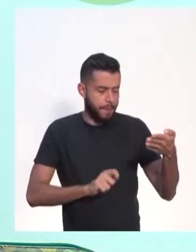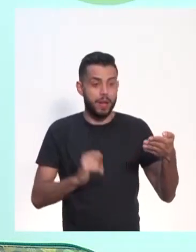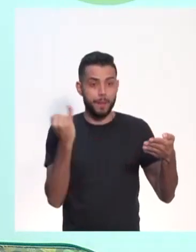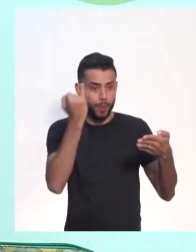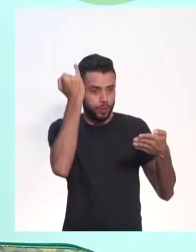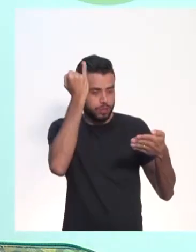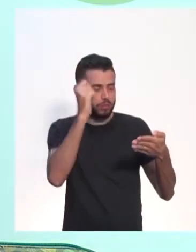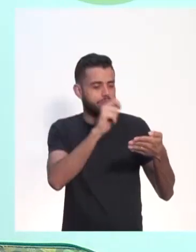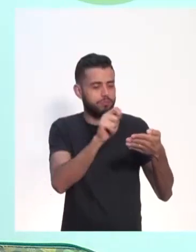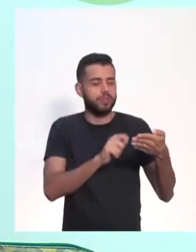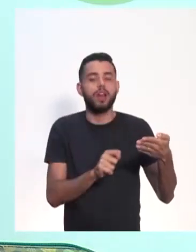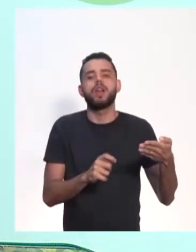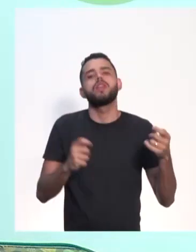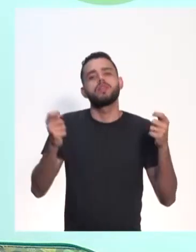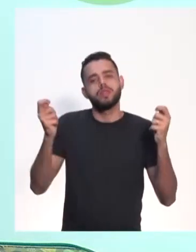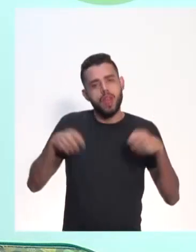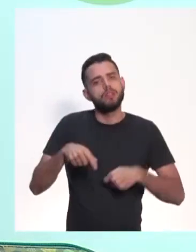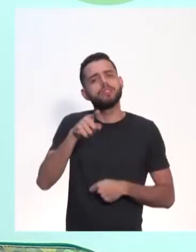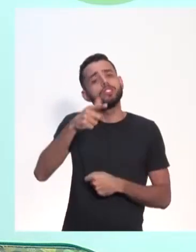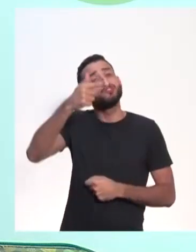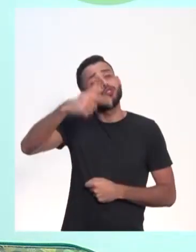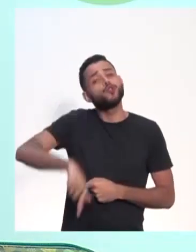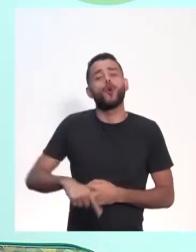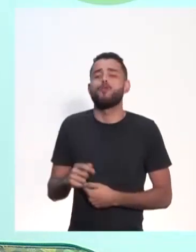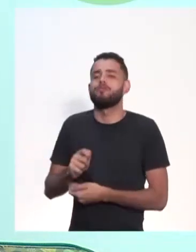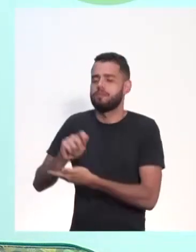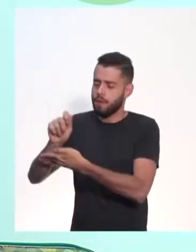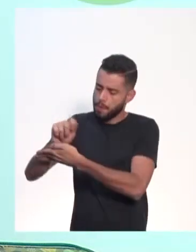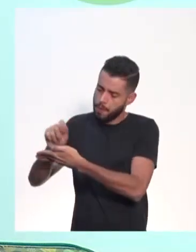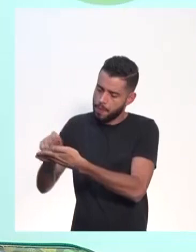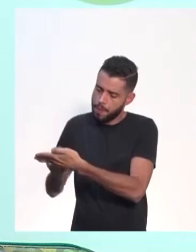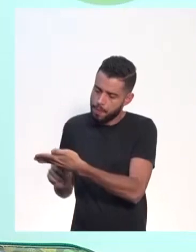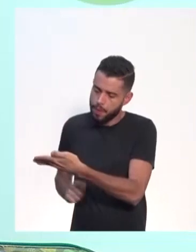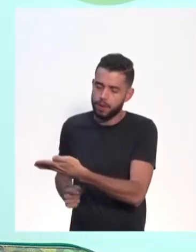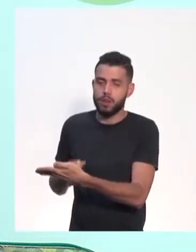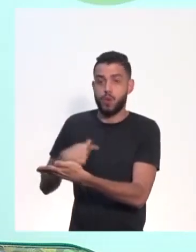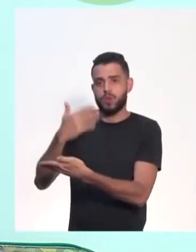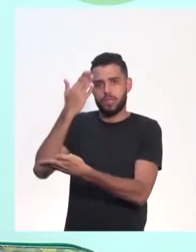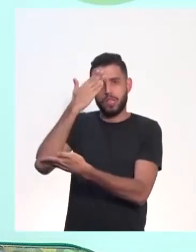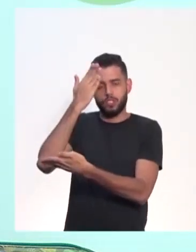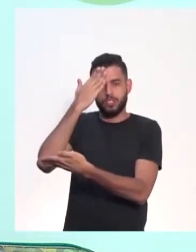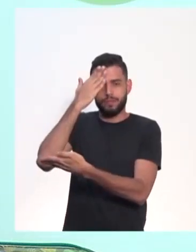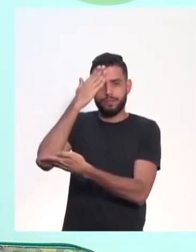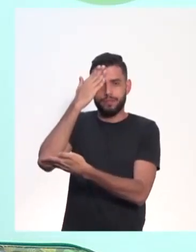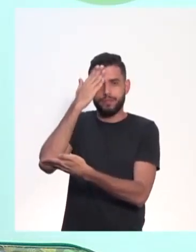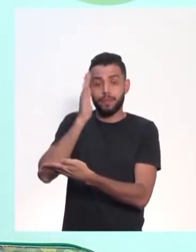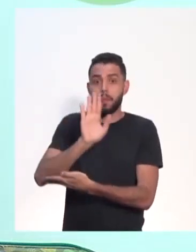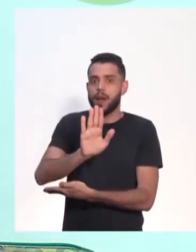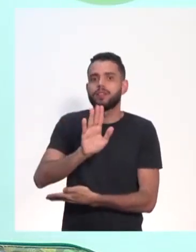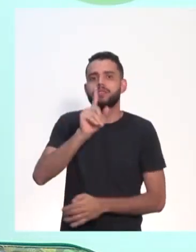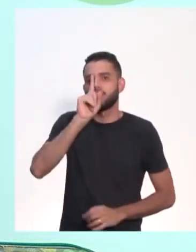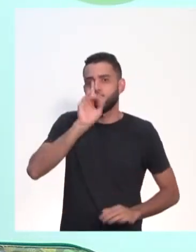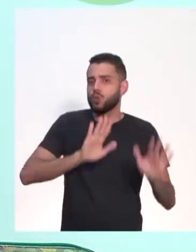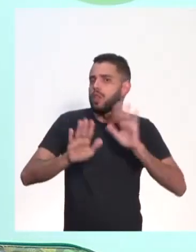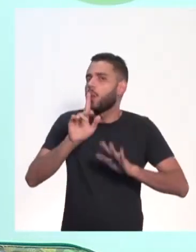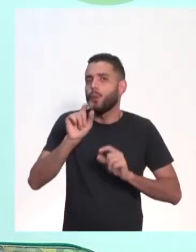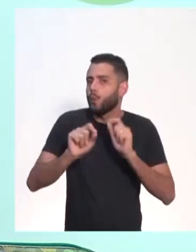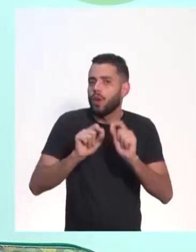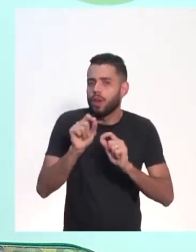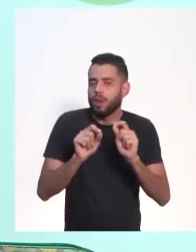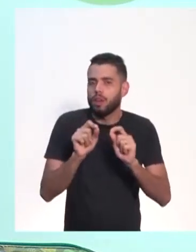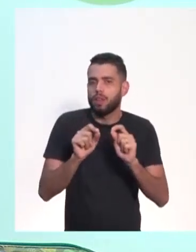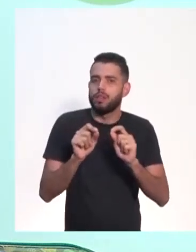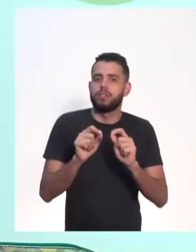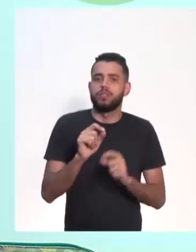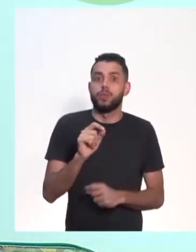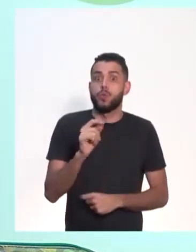posso reescrever do jeito que eu entendi. Temos que tomar muito cuidado para que a gente não